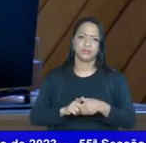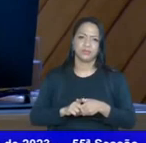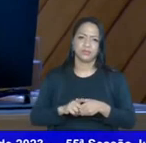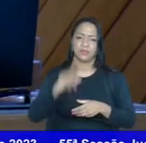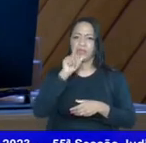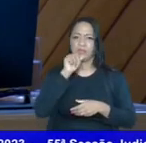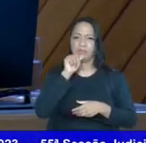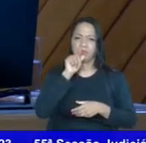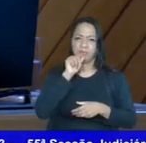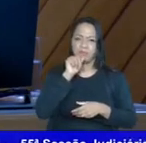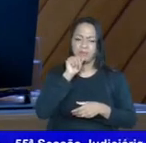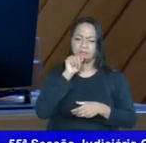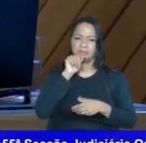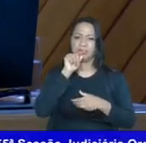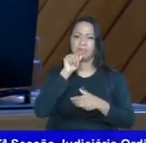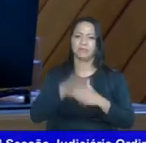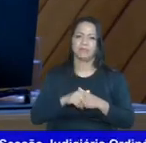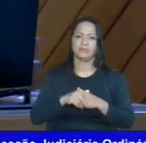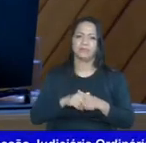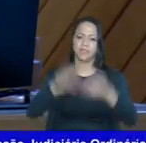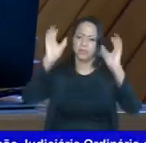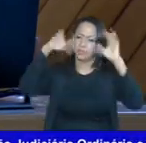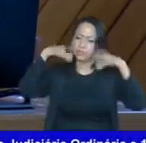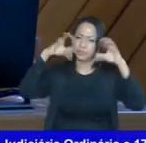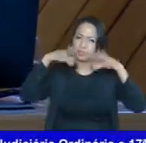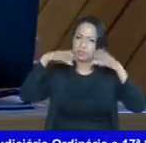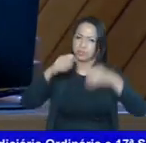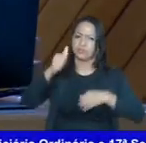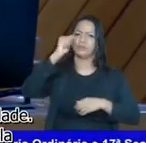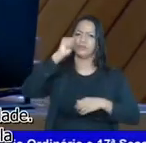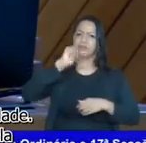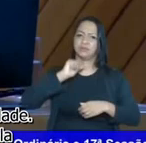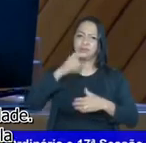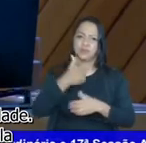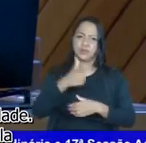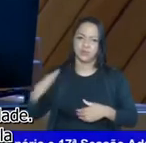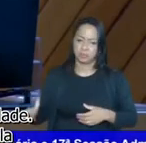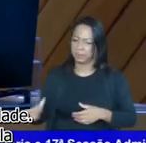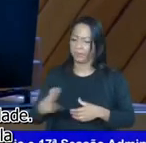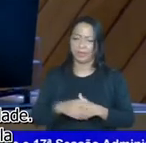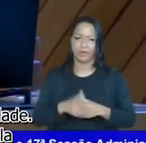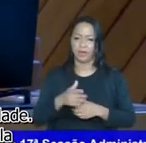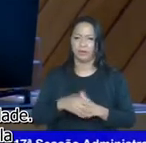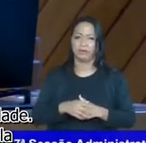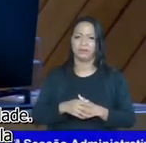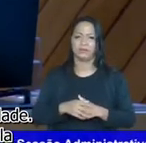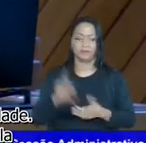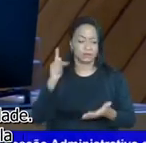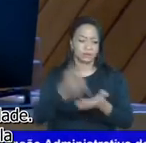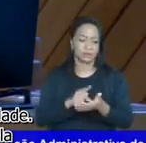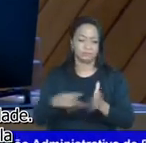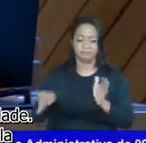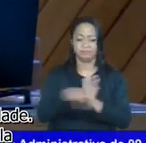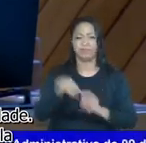água vem da chuva. Você não tem água para beber. Essa é a nossa